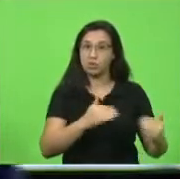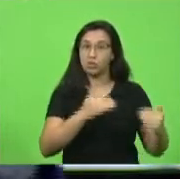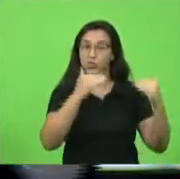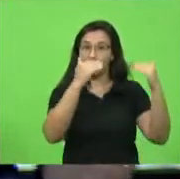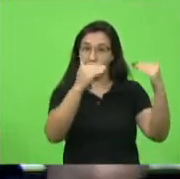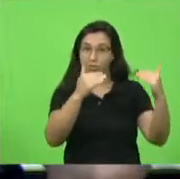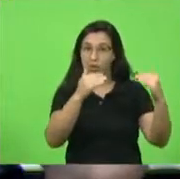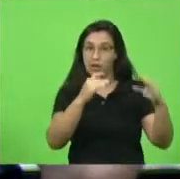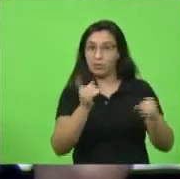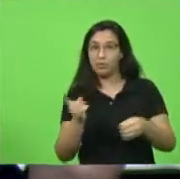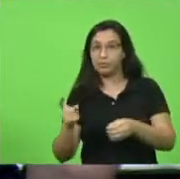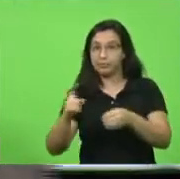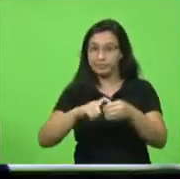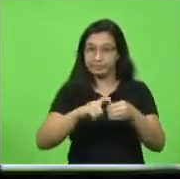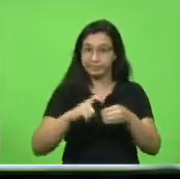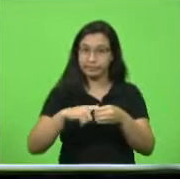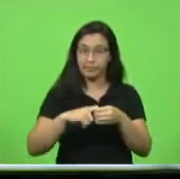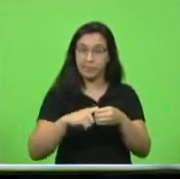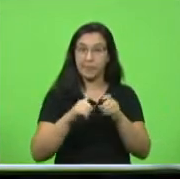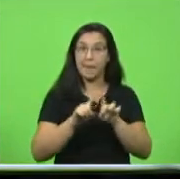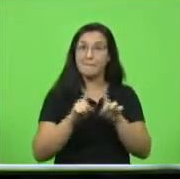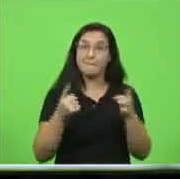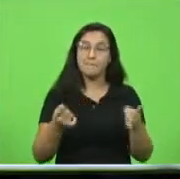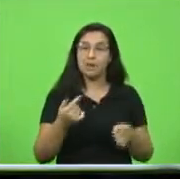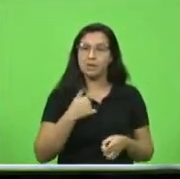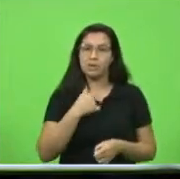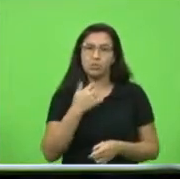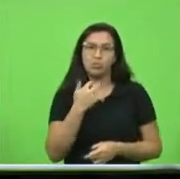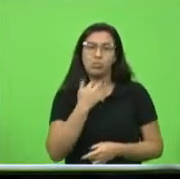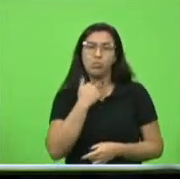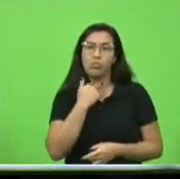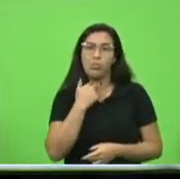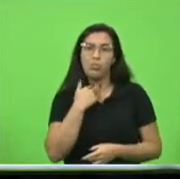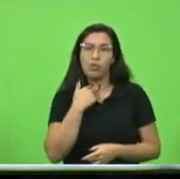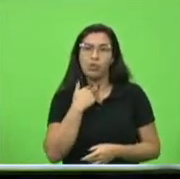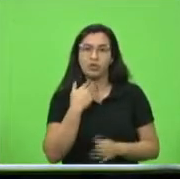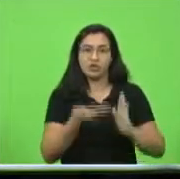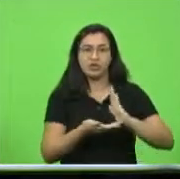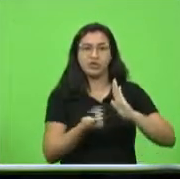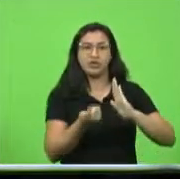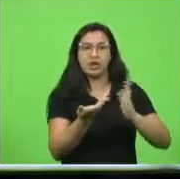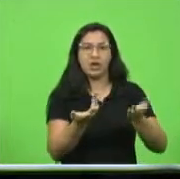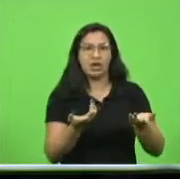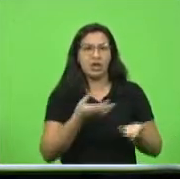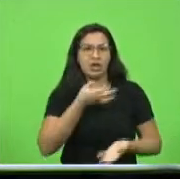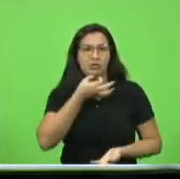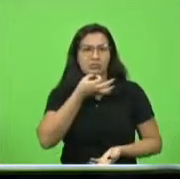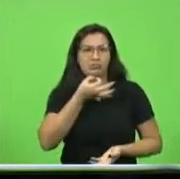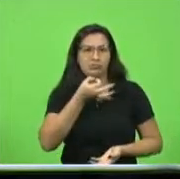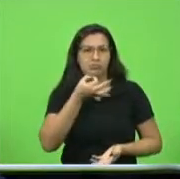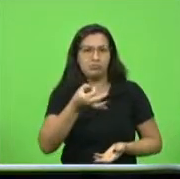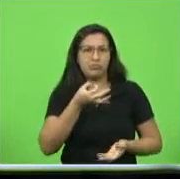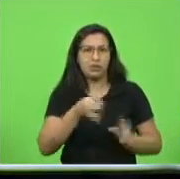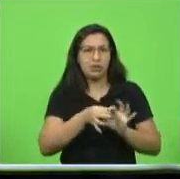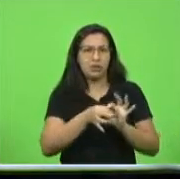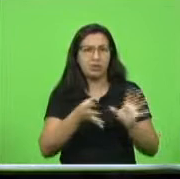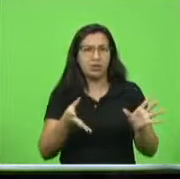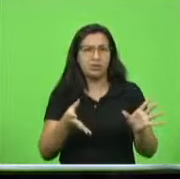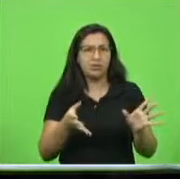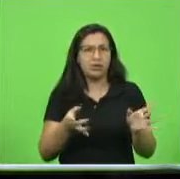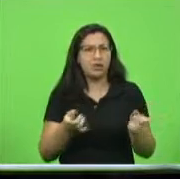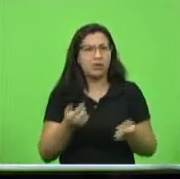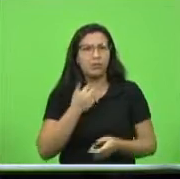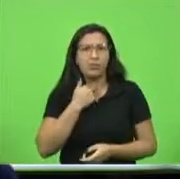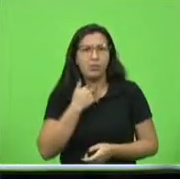de forma nenhuma, eu posso querer é tirar a liberdade dele de expressão. A maior riqueza que